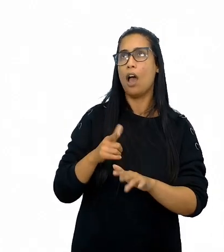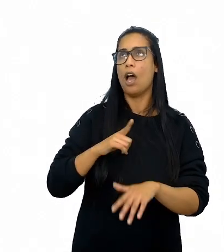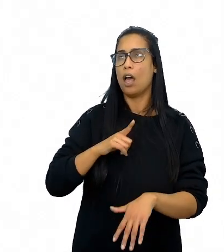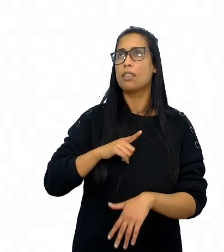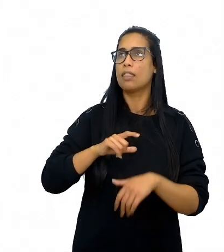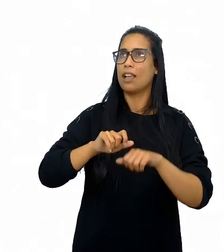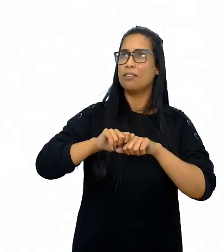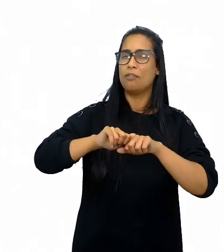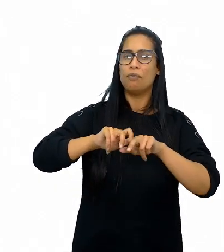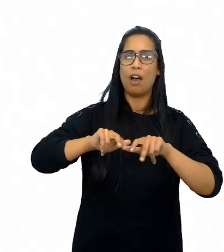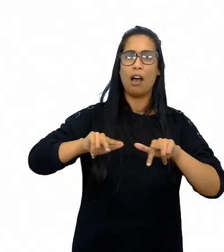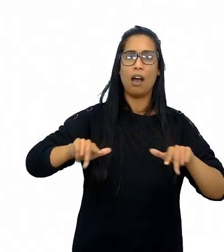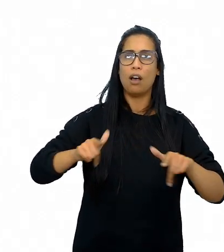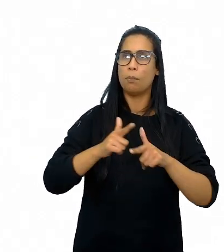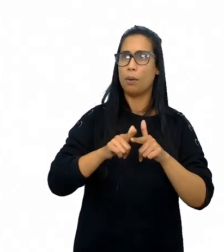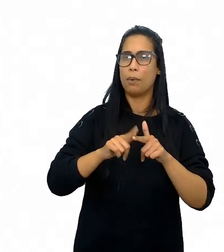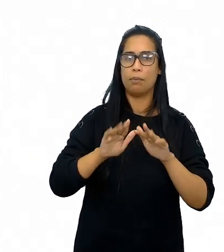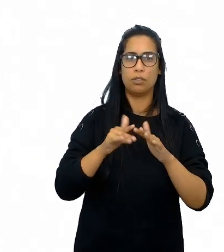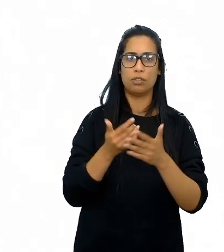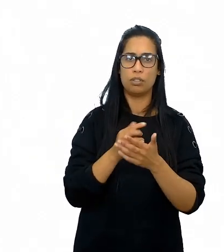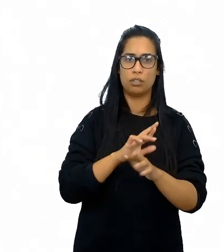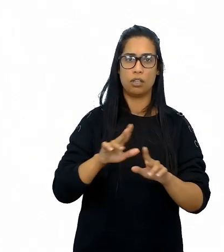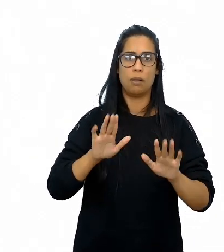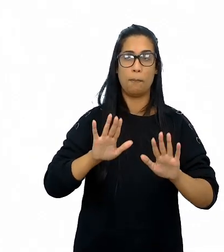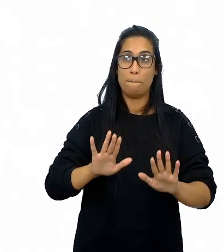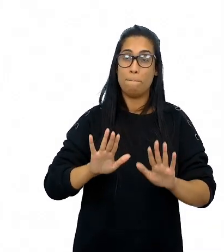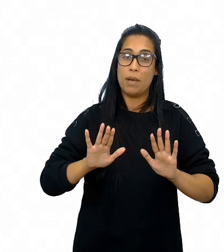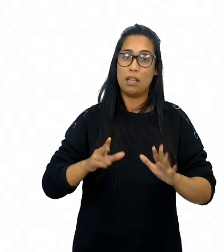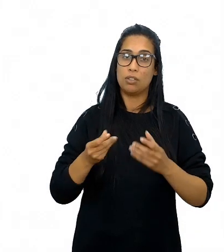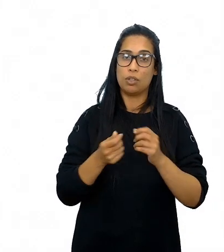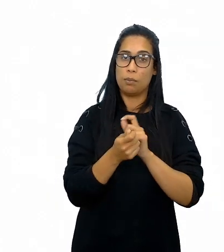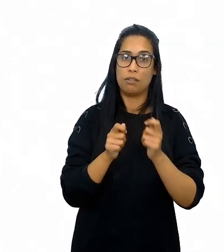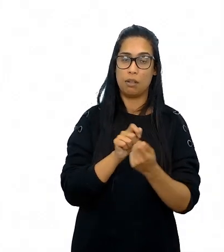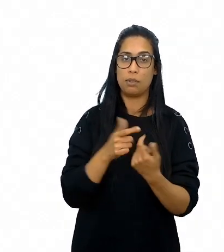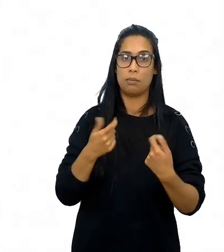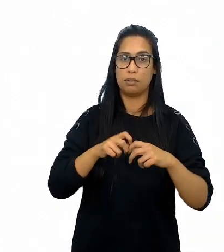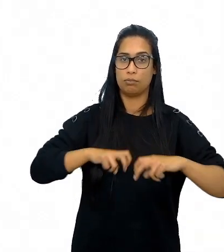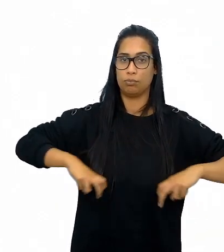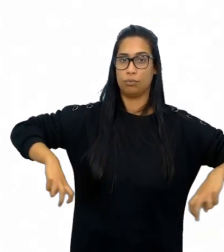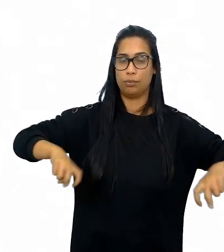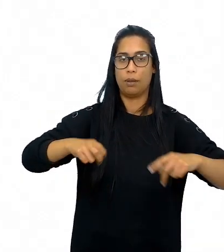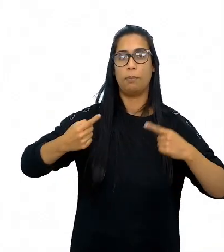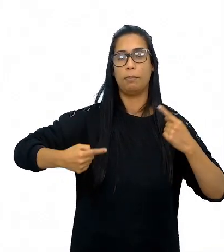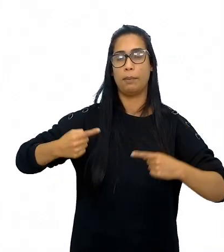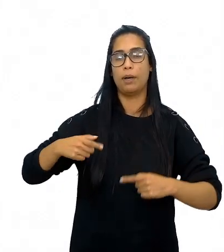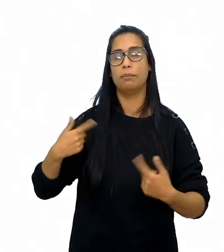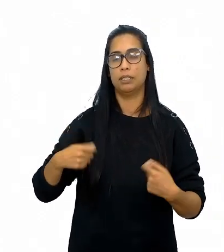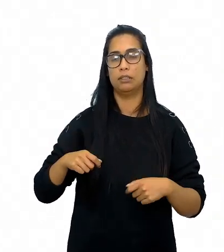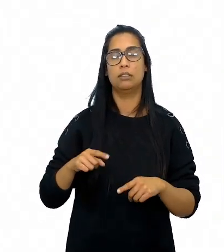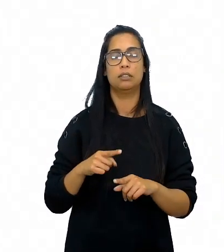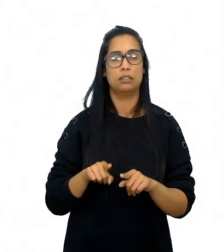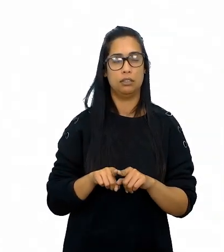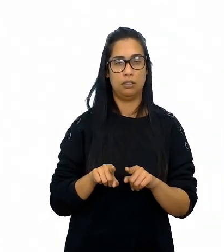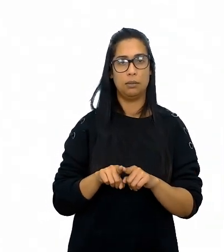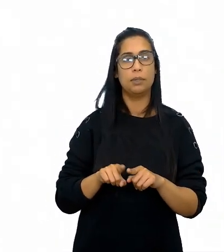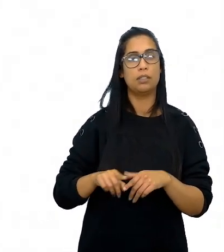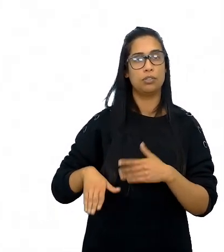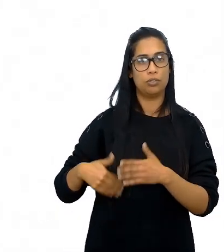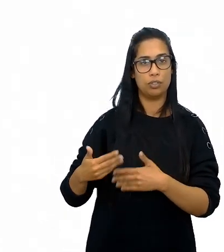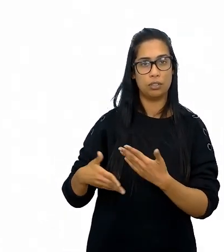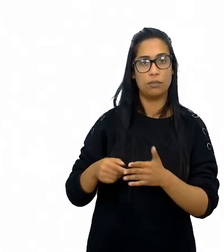escolas, mas que seria bacana ter este momento para vocês discutirem, para, quem sabe, né, desenvolver, então, essas